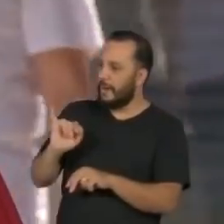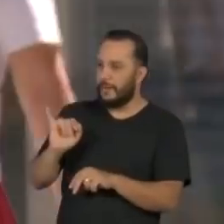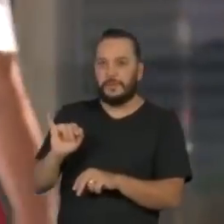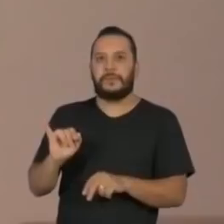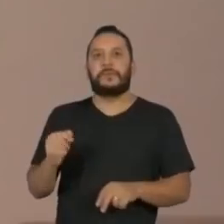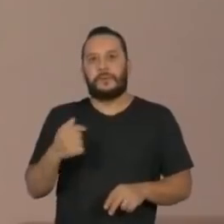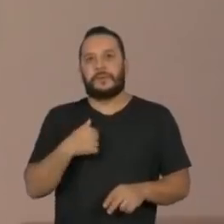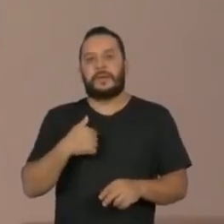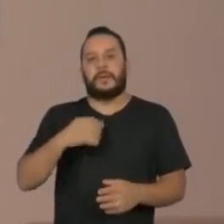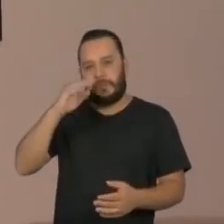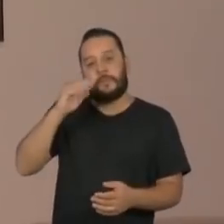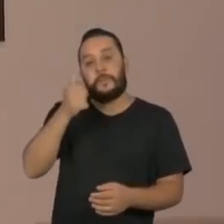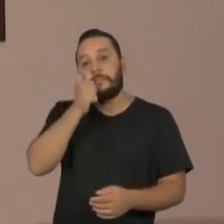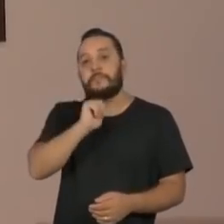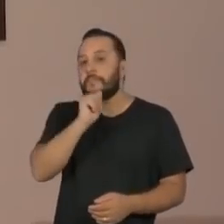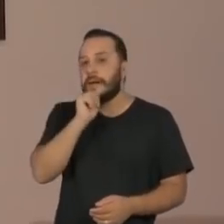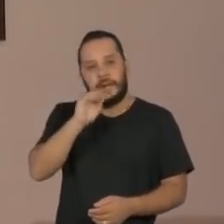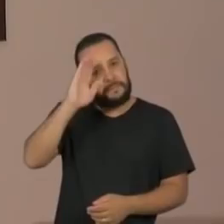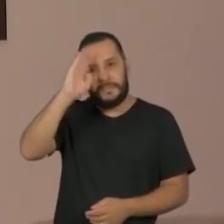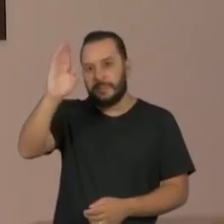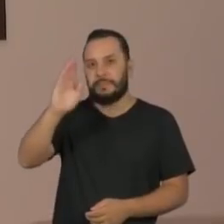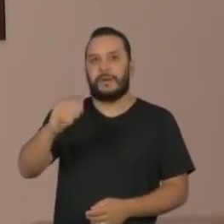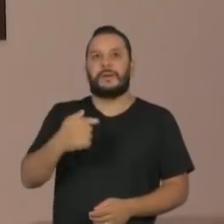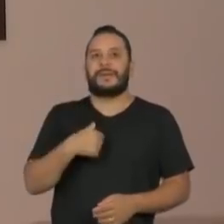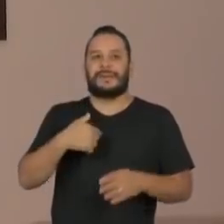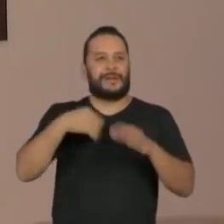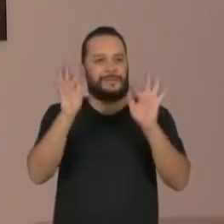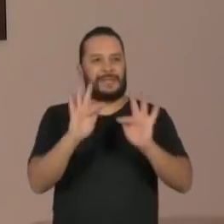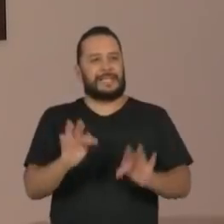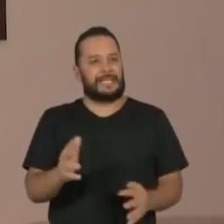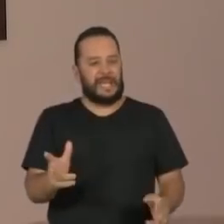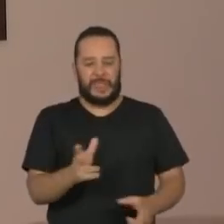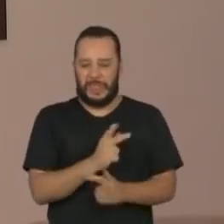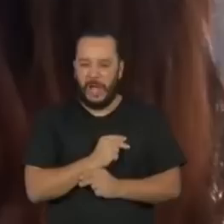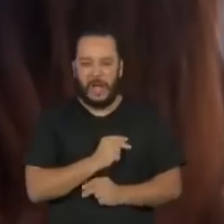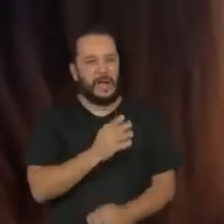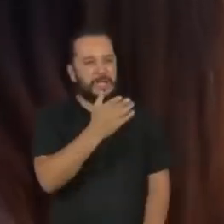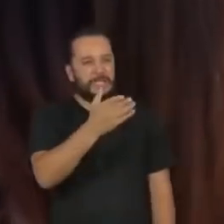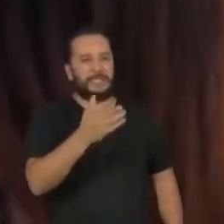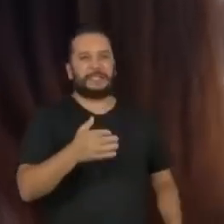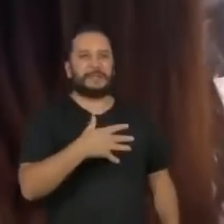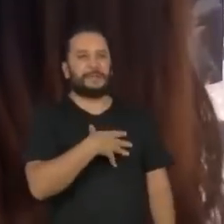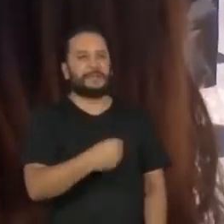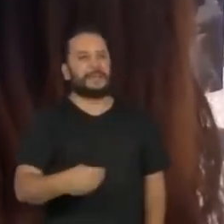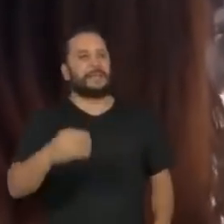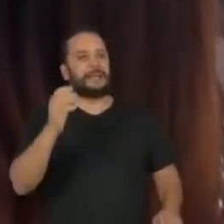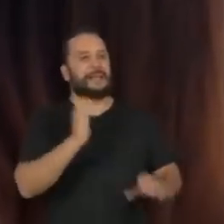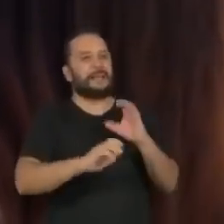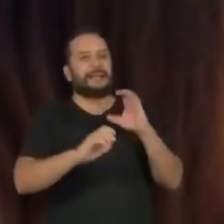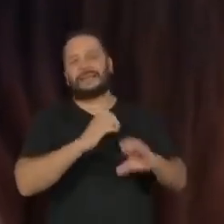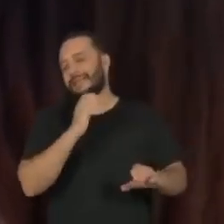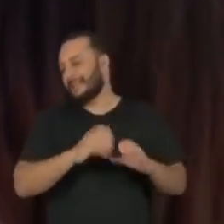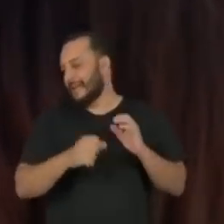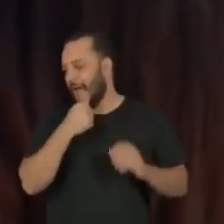mãe. Eu fico muito feliz, eu olho pra ela e falo, nossa, é minha filha.